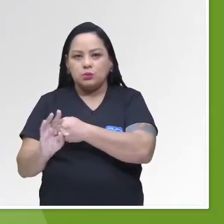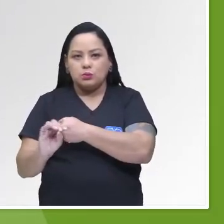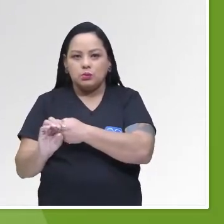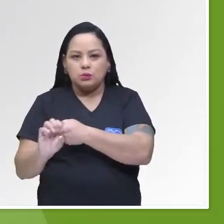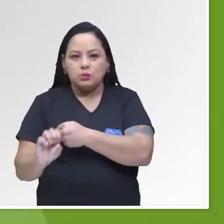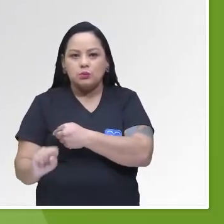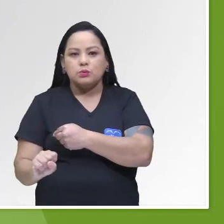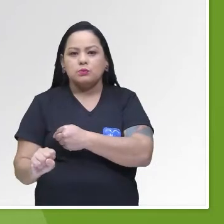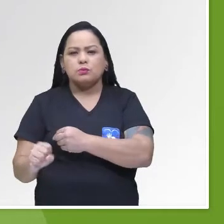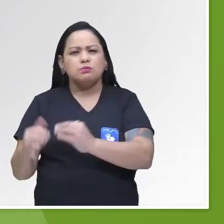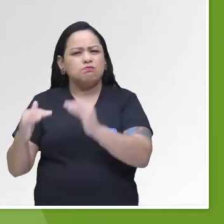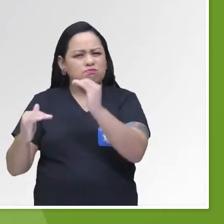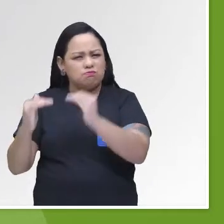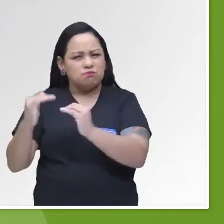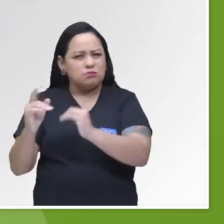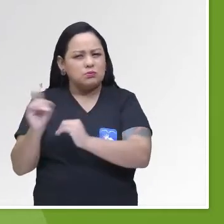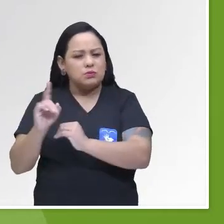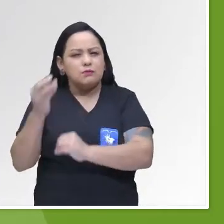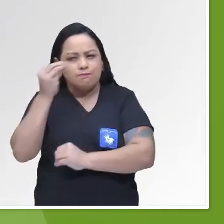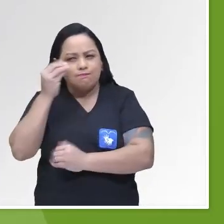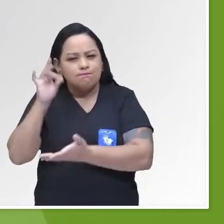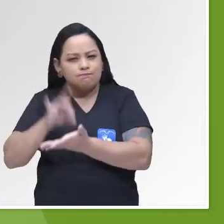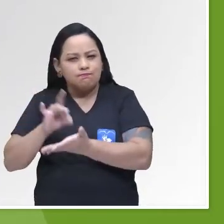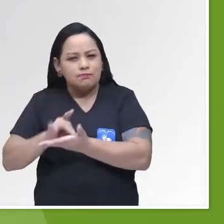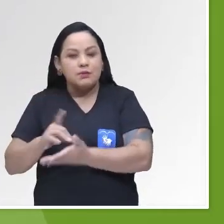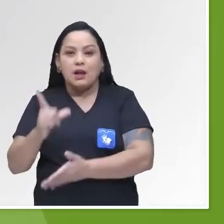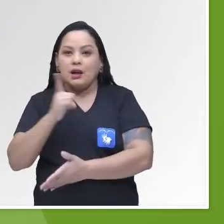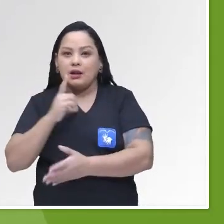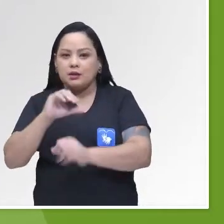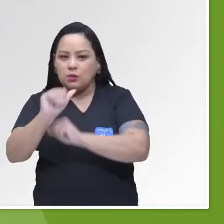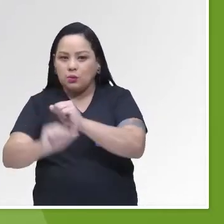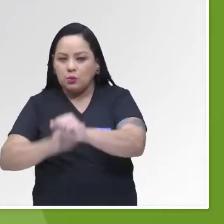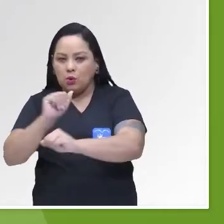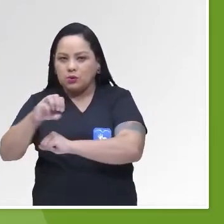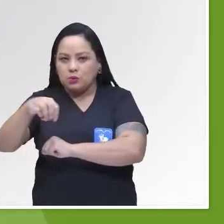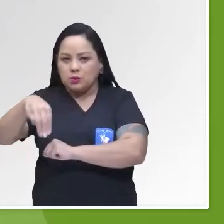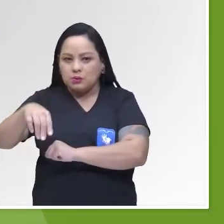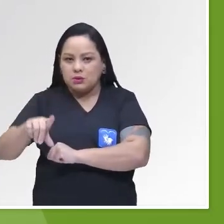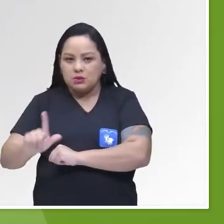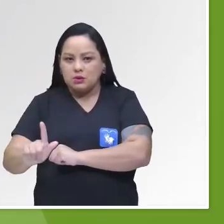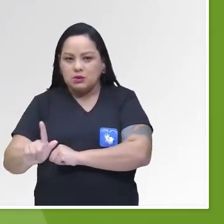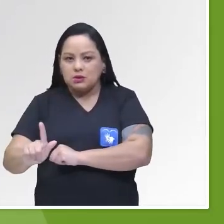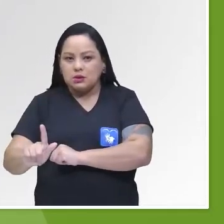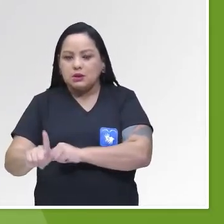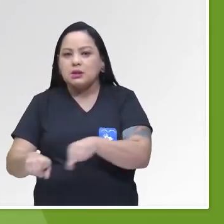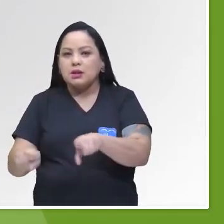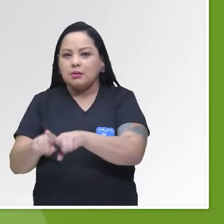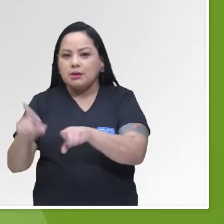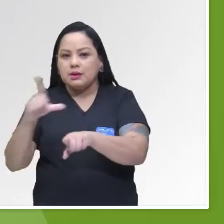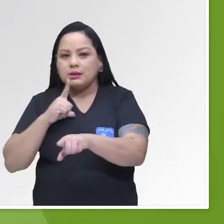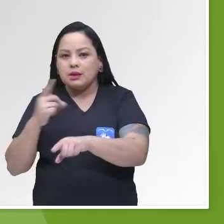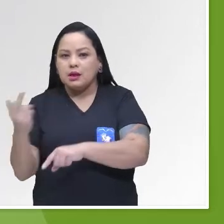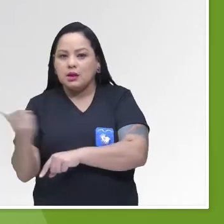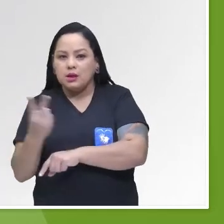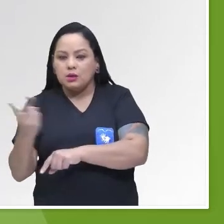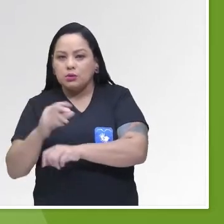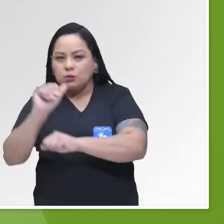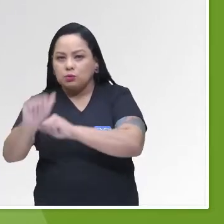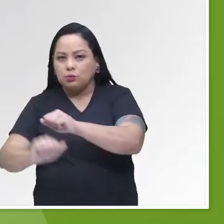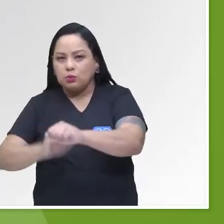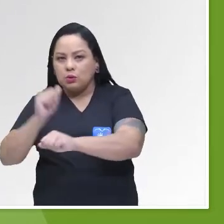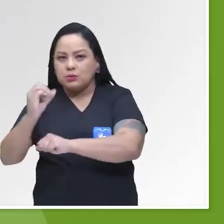balanceada. Observe aqui que você tem um átomo de magnésio e aqui você tem 2 átomos de